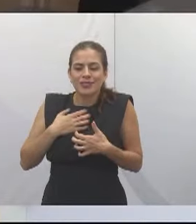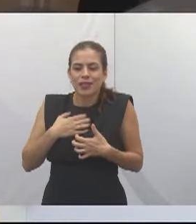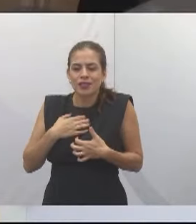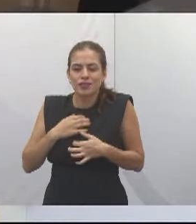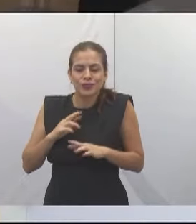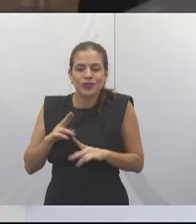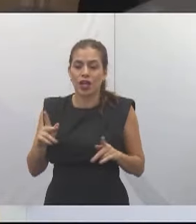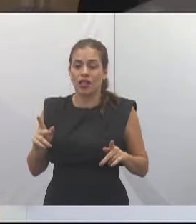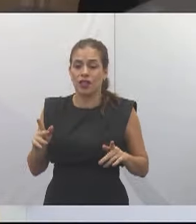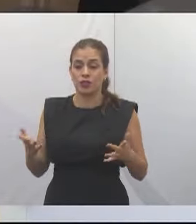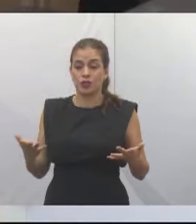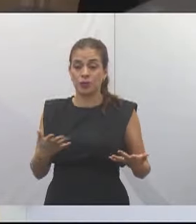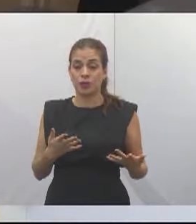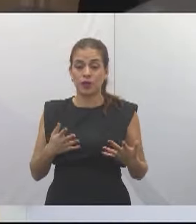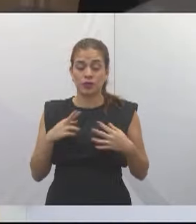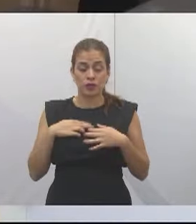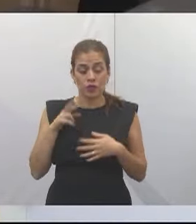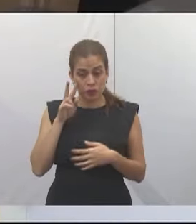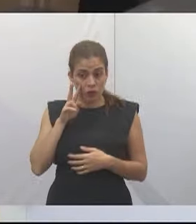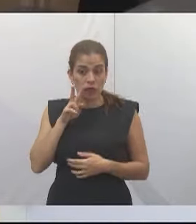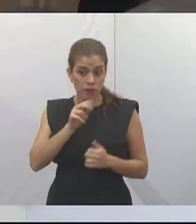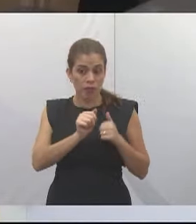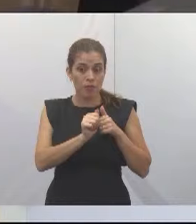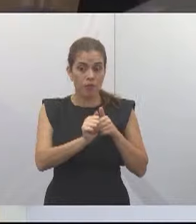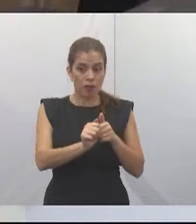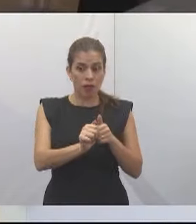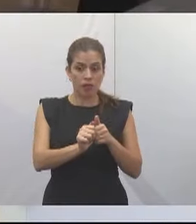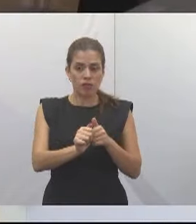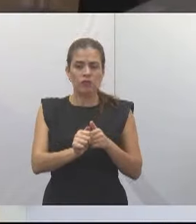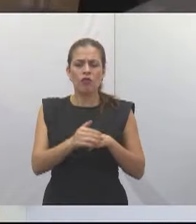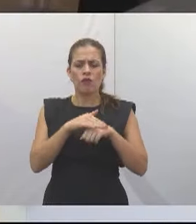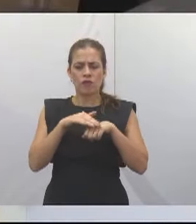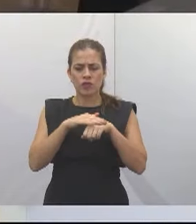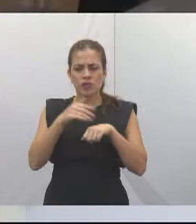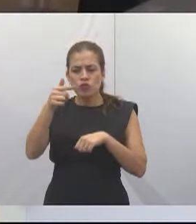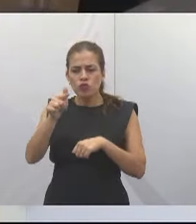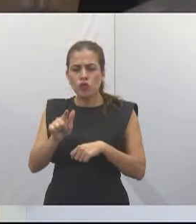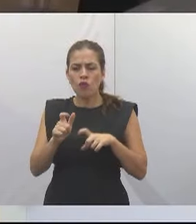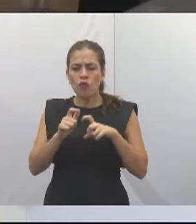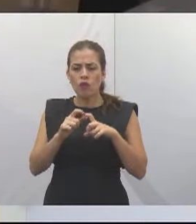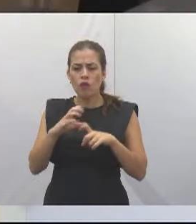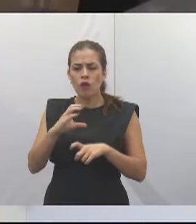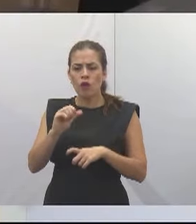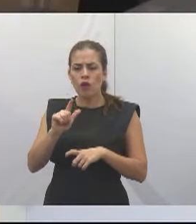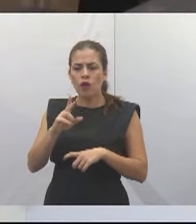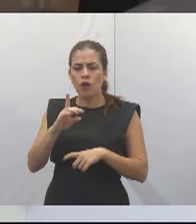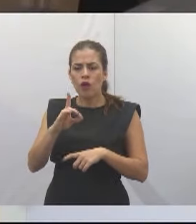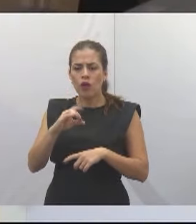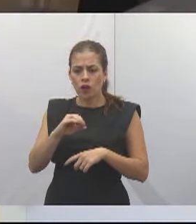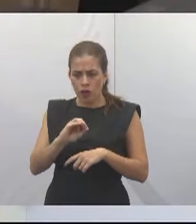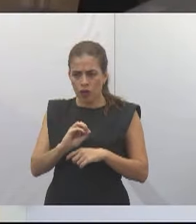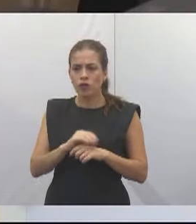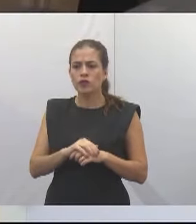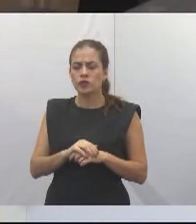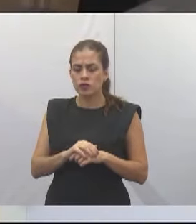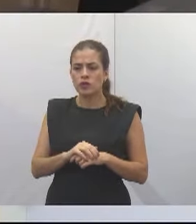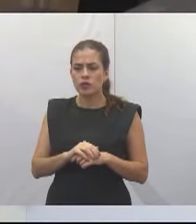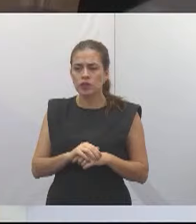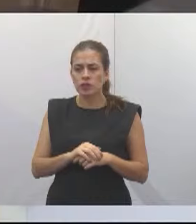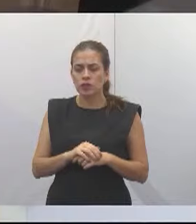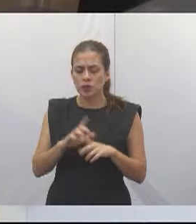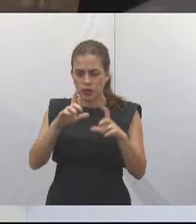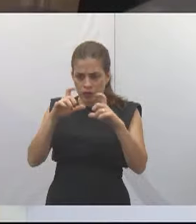eu vou fazer um olhar mais de perto, vou voltar a ter uma conversa com o Dr. Cláudio. Ele me mandou, inclusive, fotos do dia do treinamento. Eu